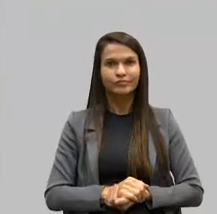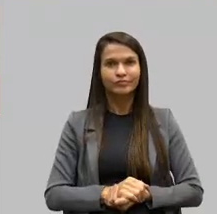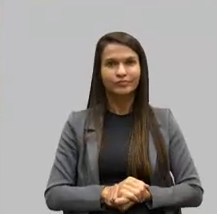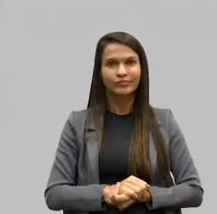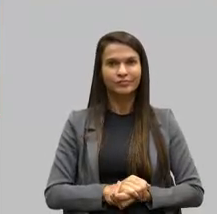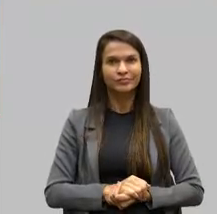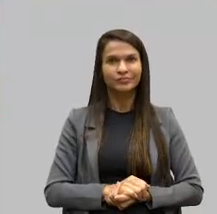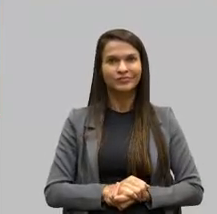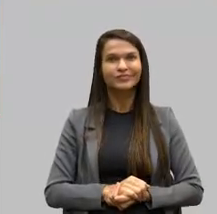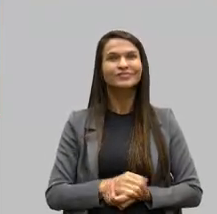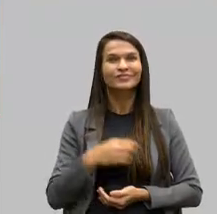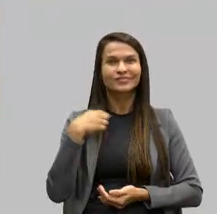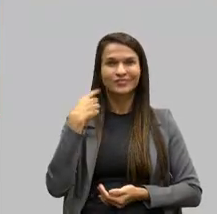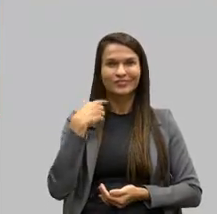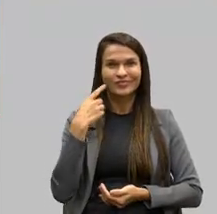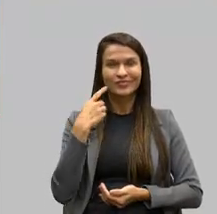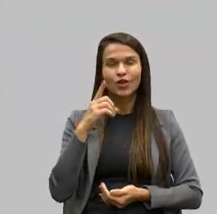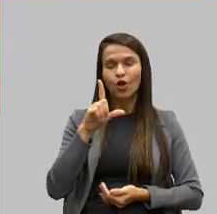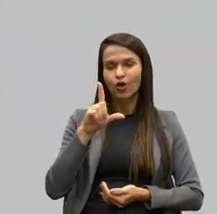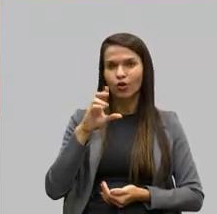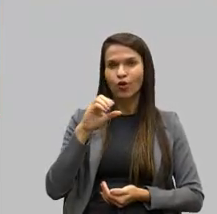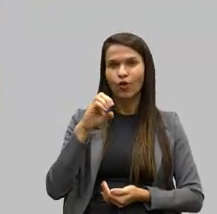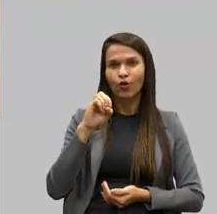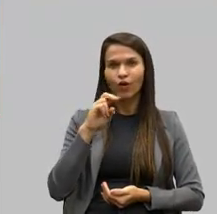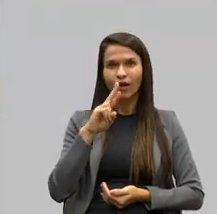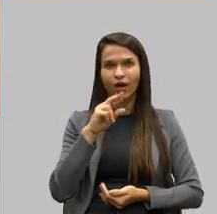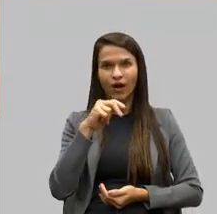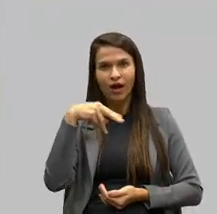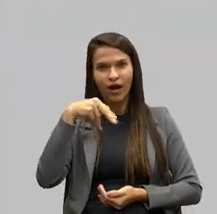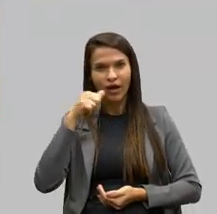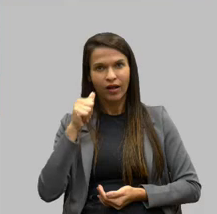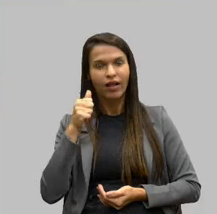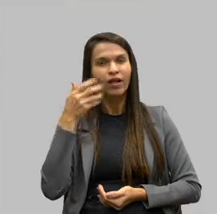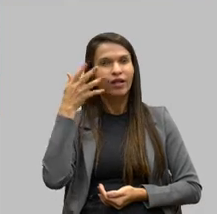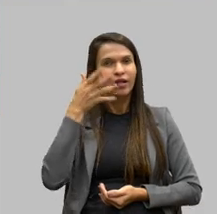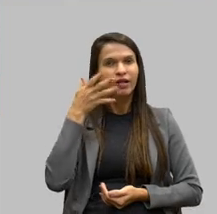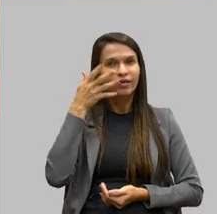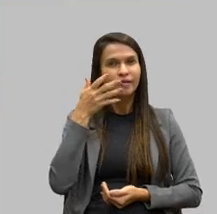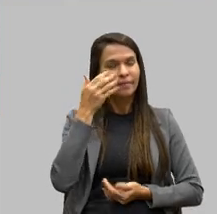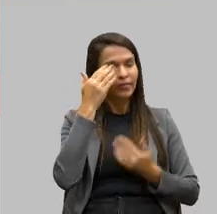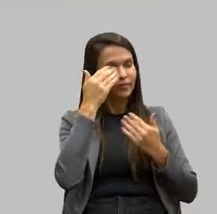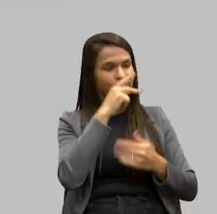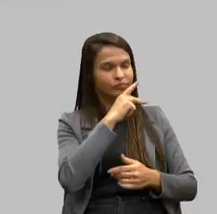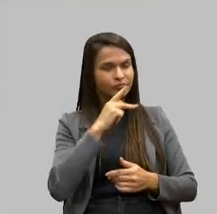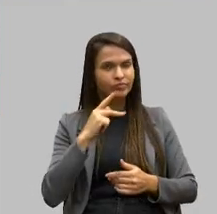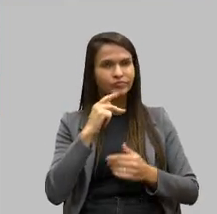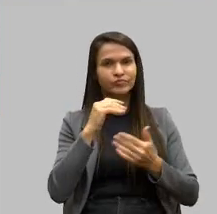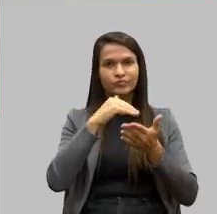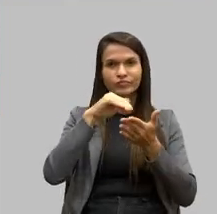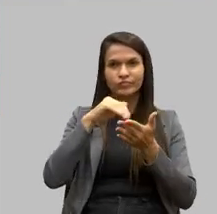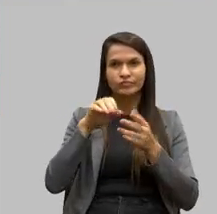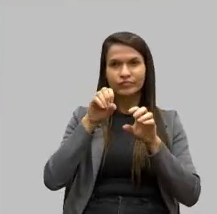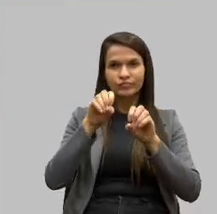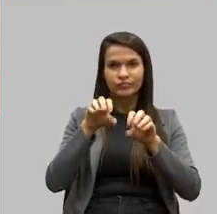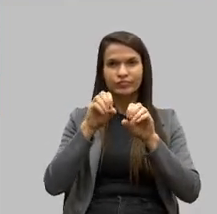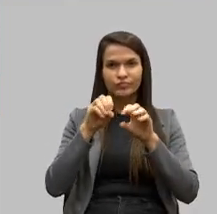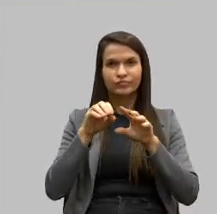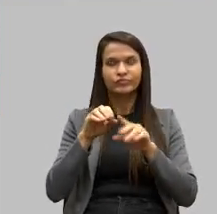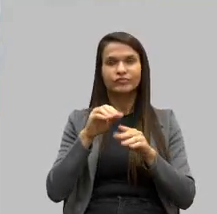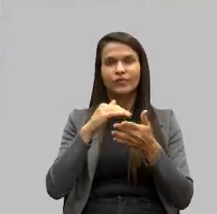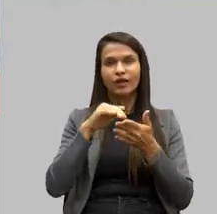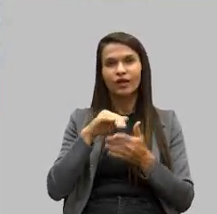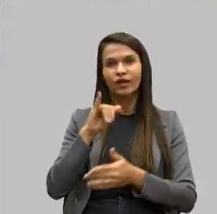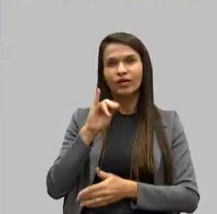deputada Lohana, com a palavra. Obrigada, presidenta. Na pessoa da senhora e do secretário de Educação, secretário Igor, eu queria